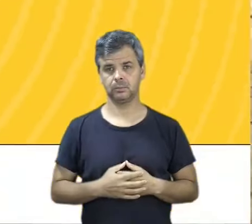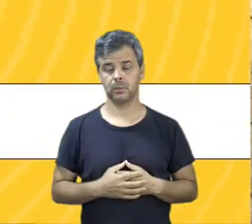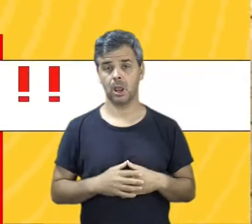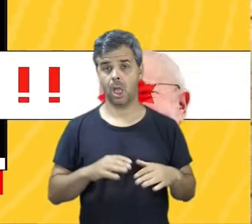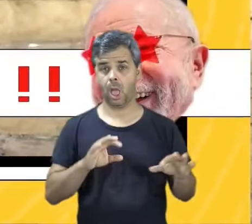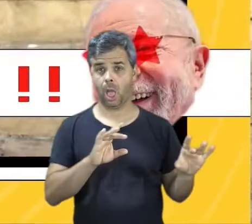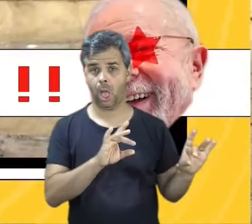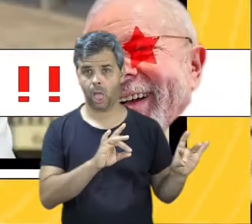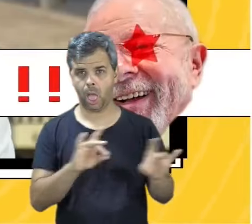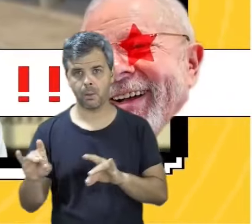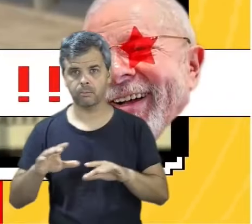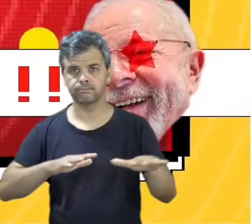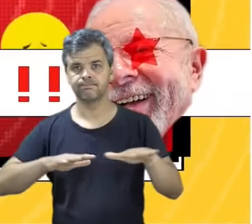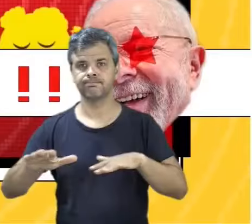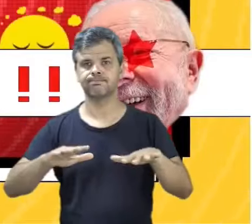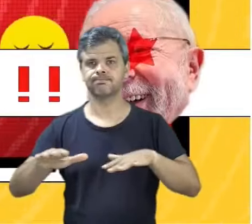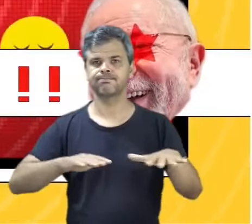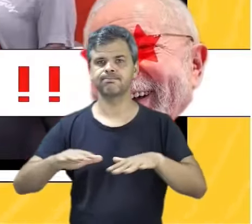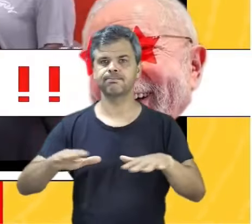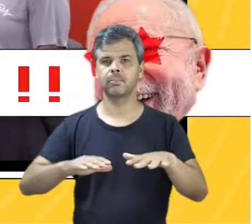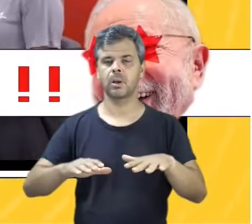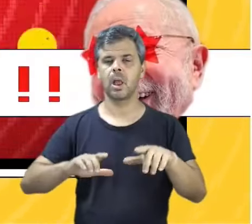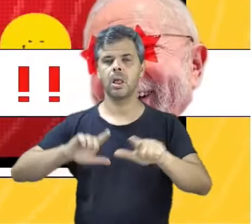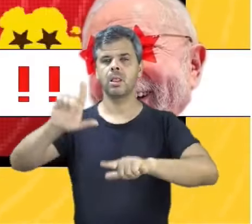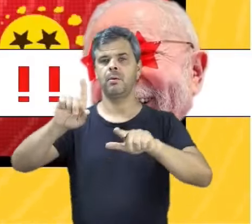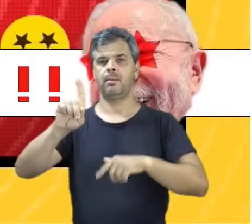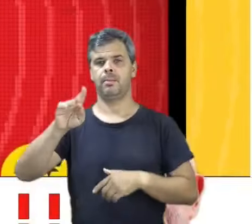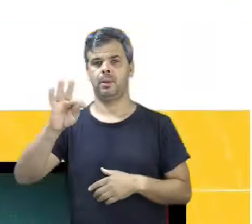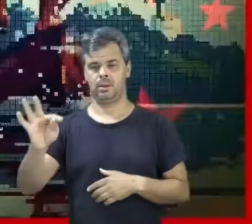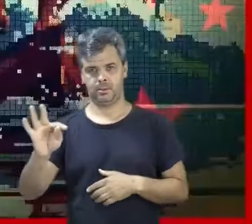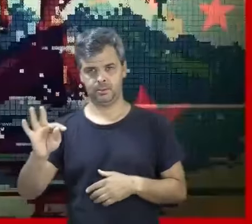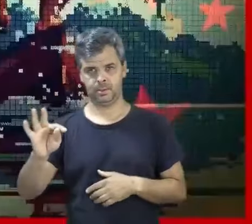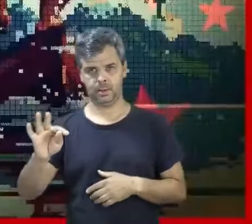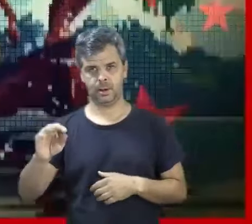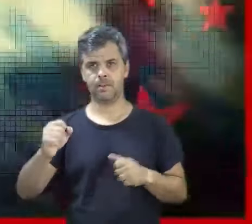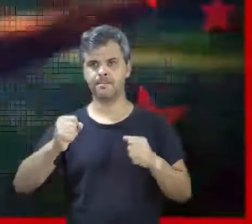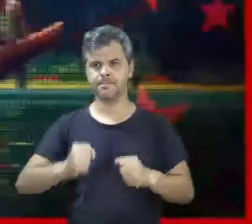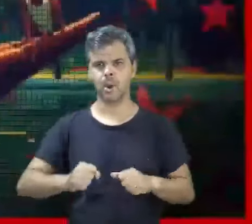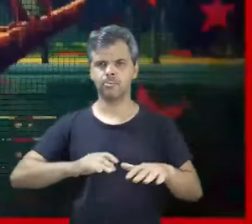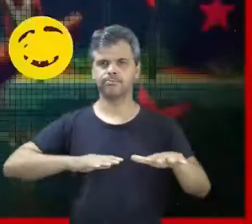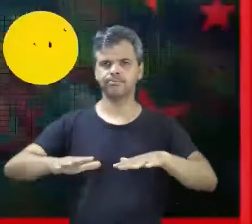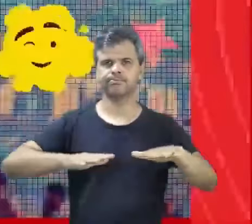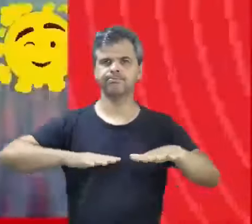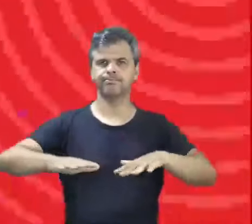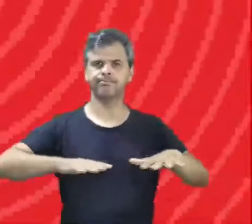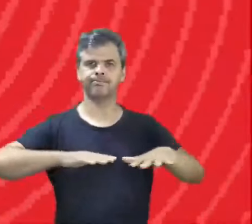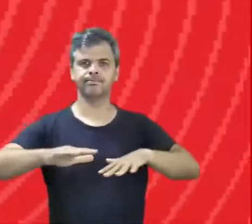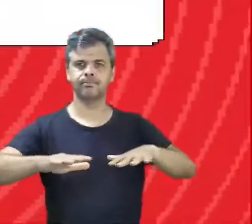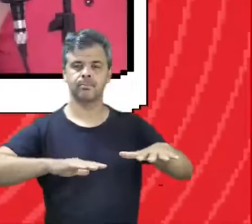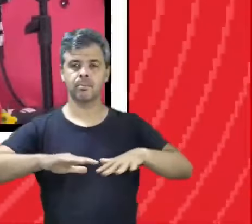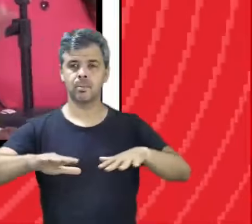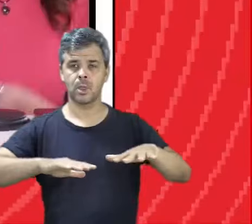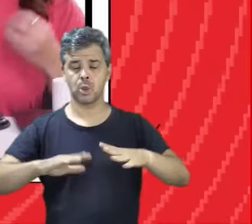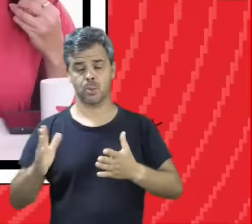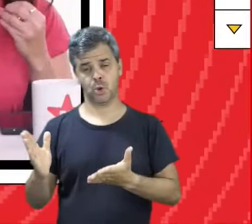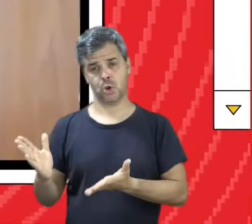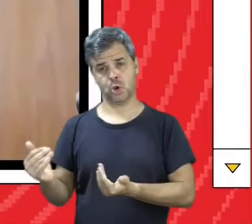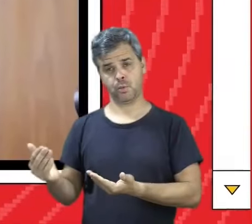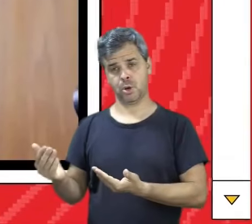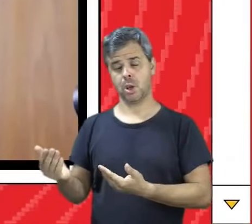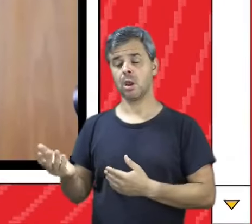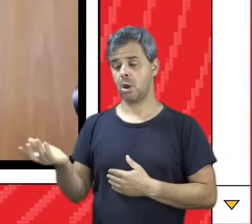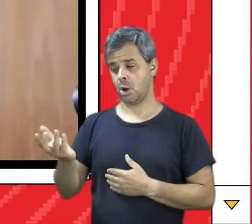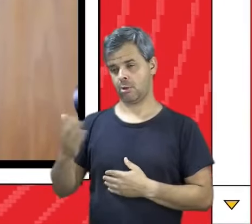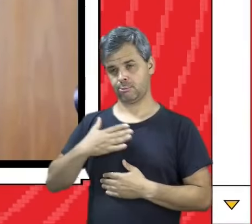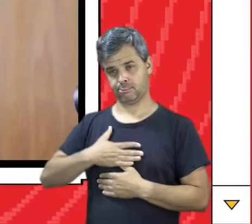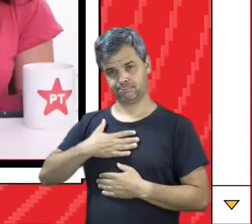Se liga no programa que está agitando a TV PT. Pode Tremer! O videocast para a juventude que gosta